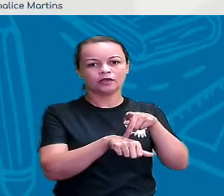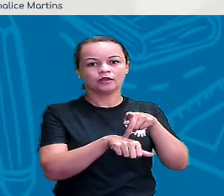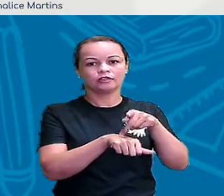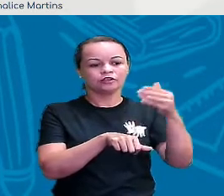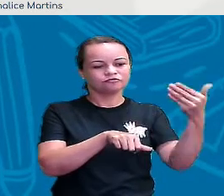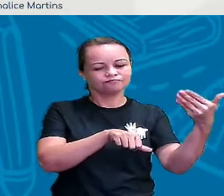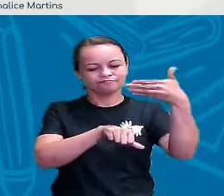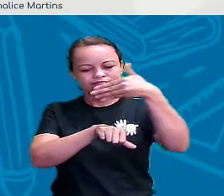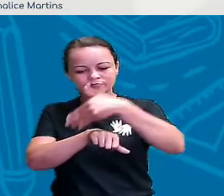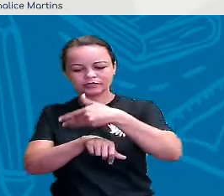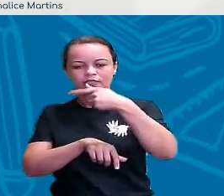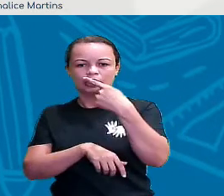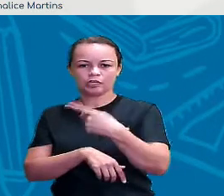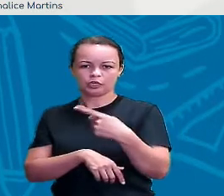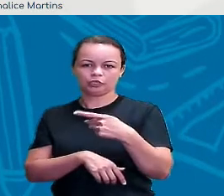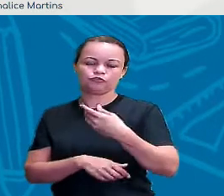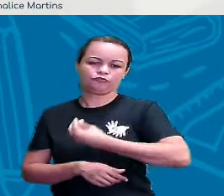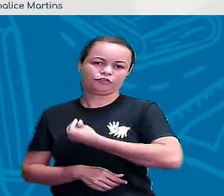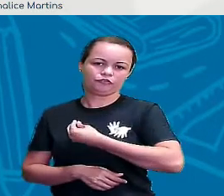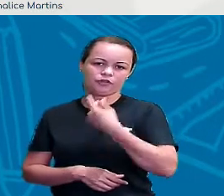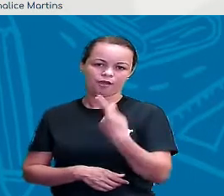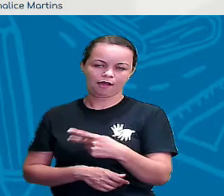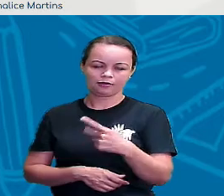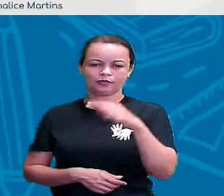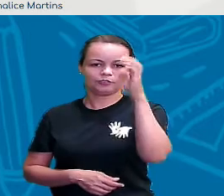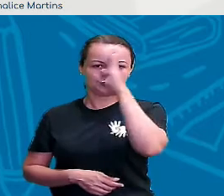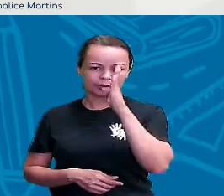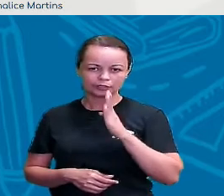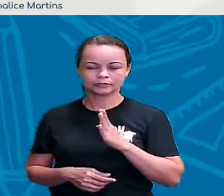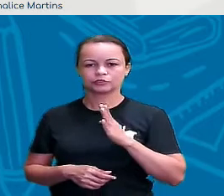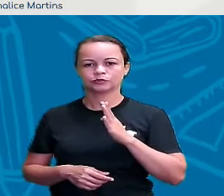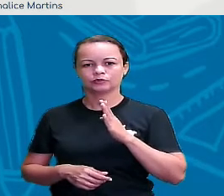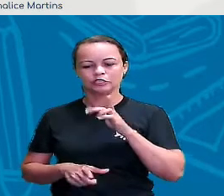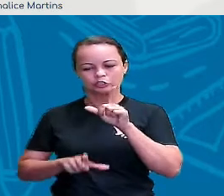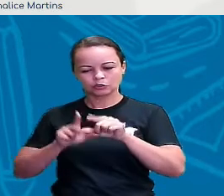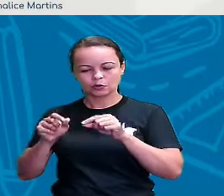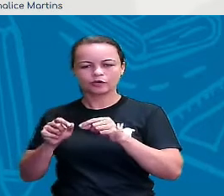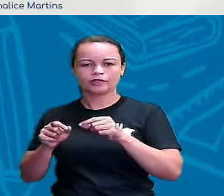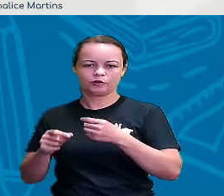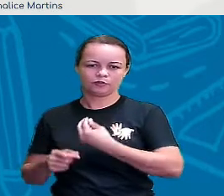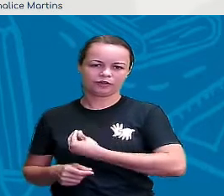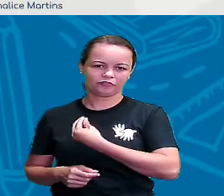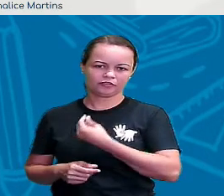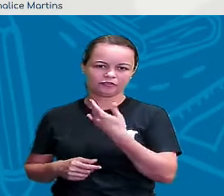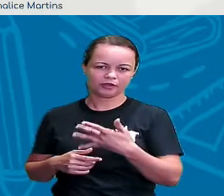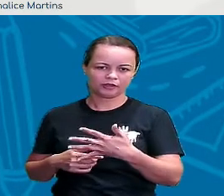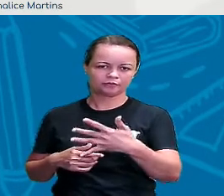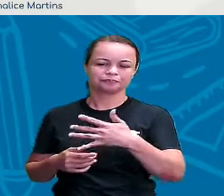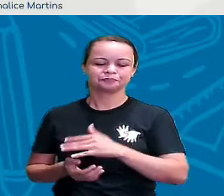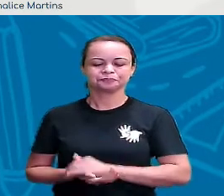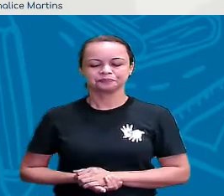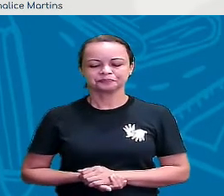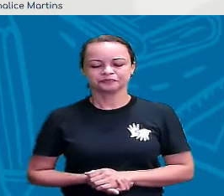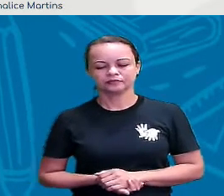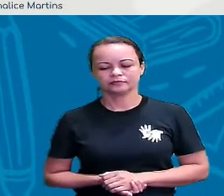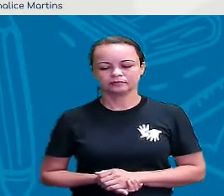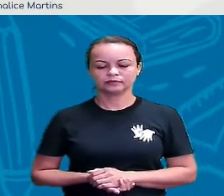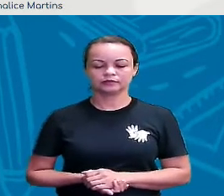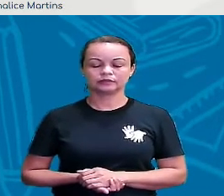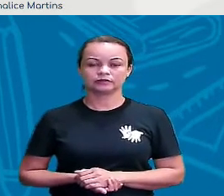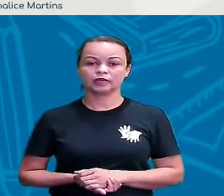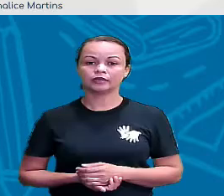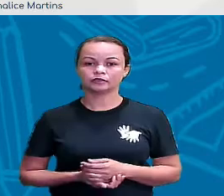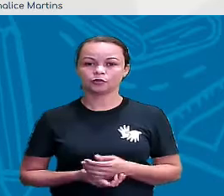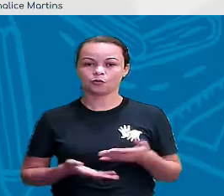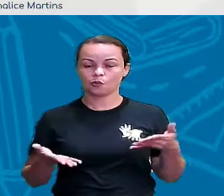vieram morar no Brasil, escolheram o Brasil para morar. Atualmente, esse fluxo